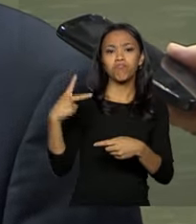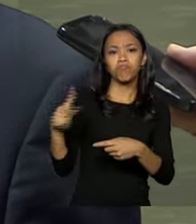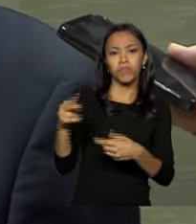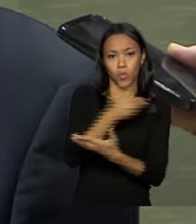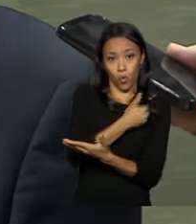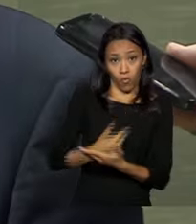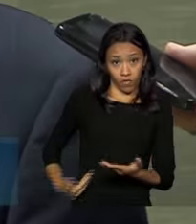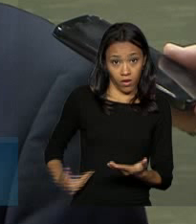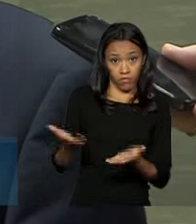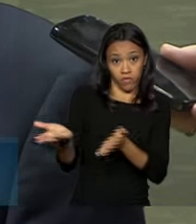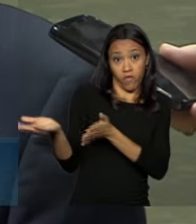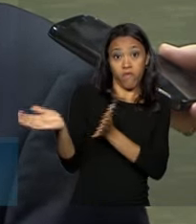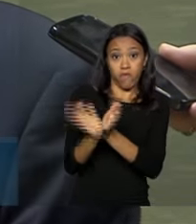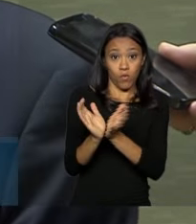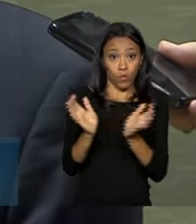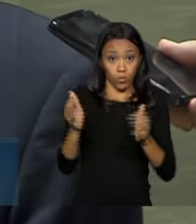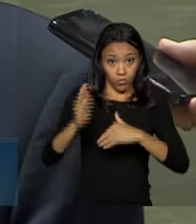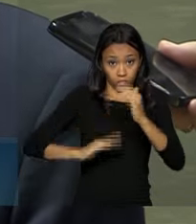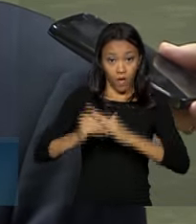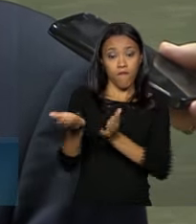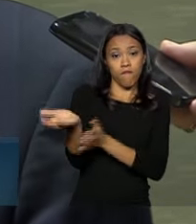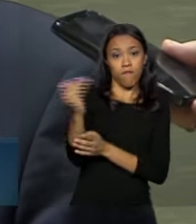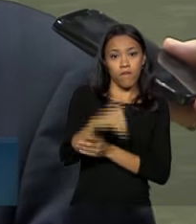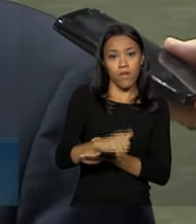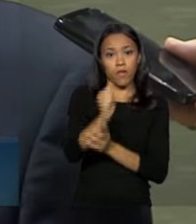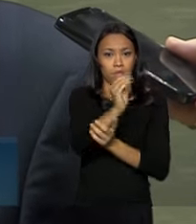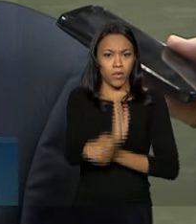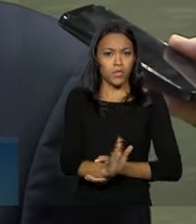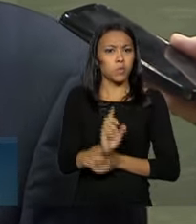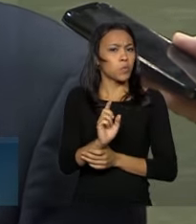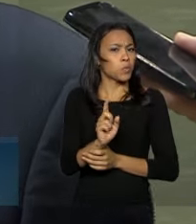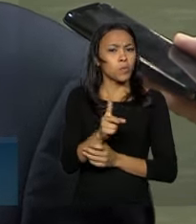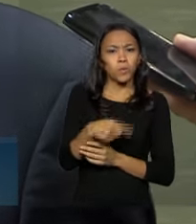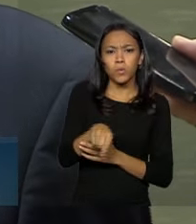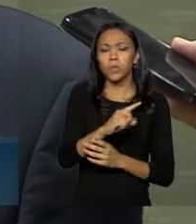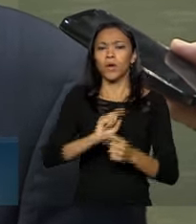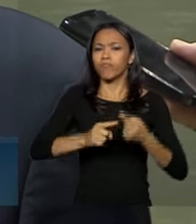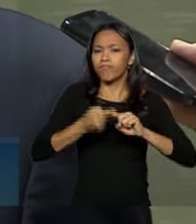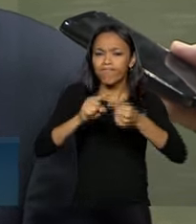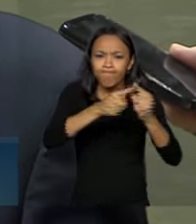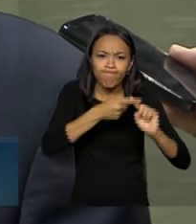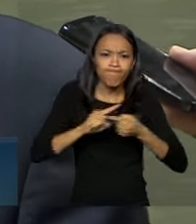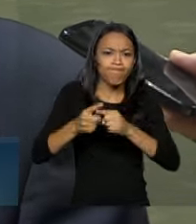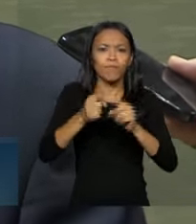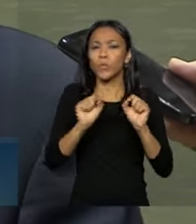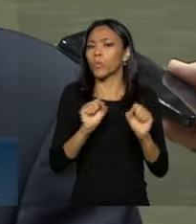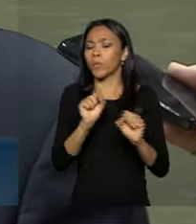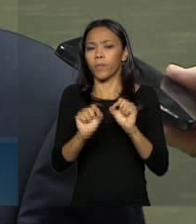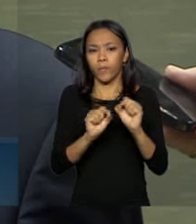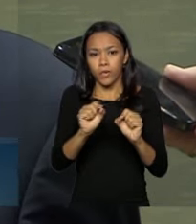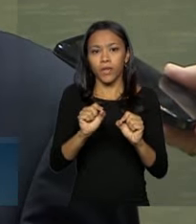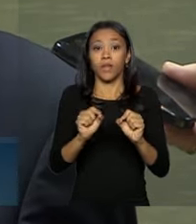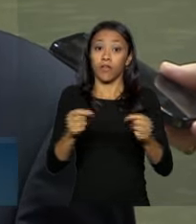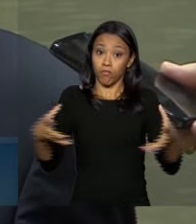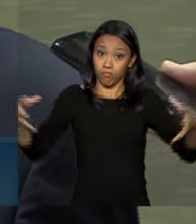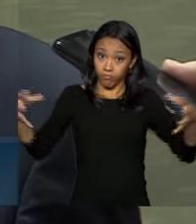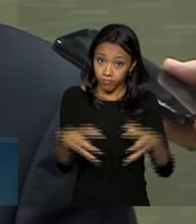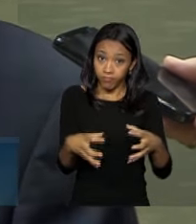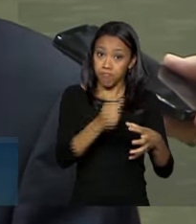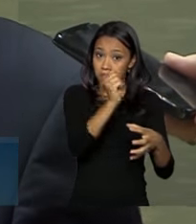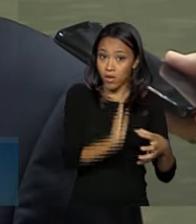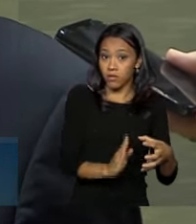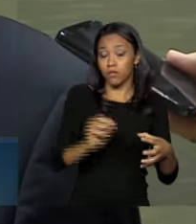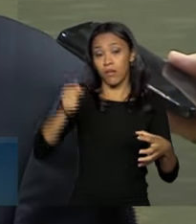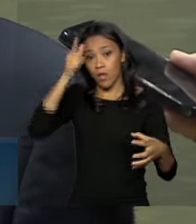Merkel estão vindo aqui para o Brasil. E eles vão estabelecer, eles vão ter encontros com seus pares brasileiros, vão